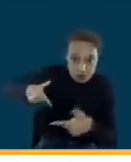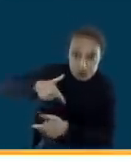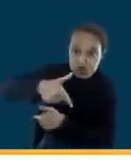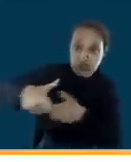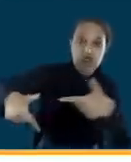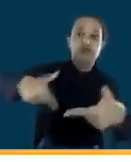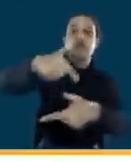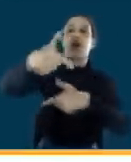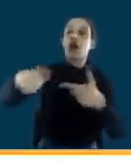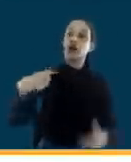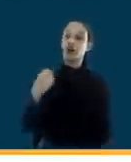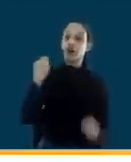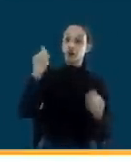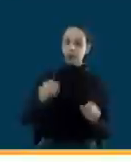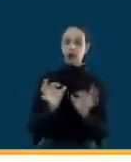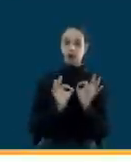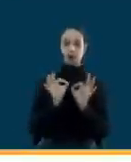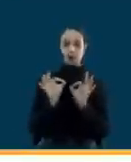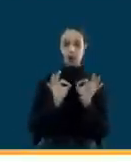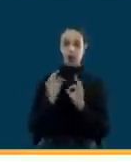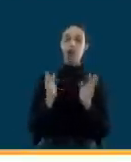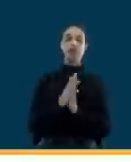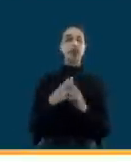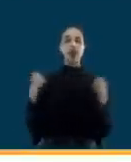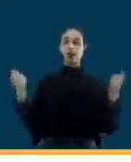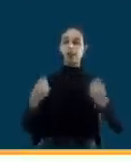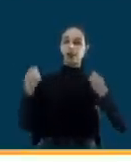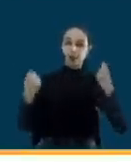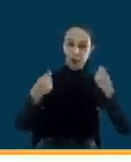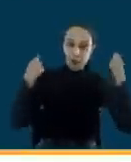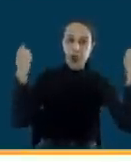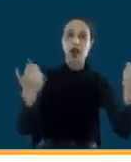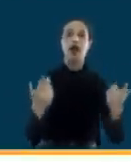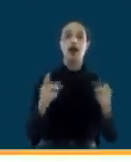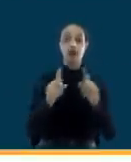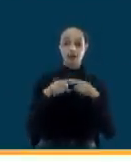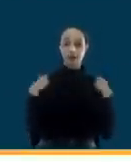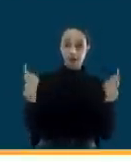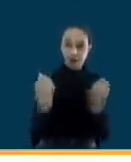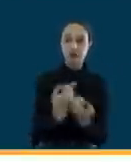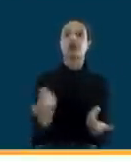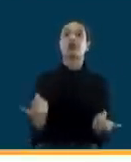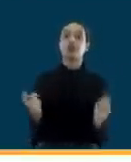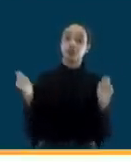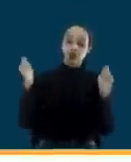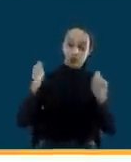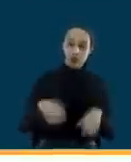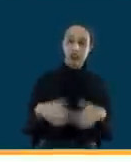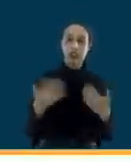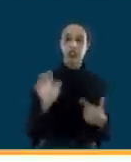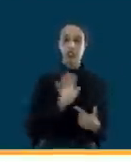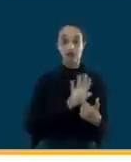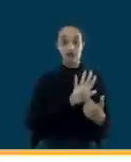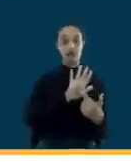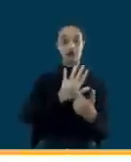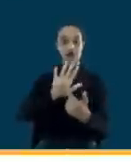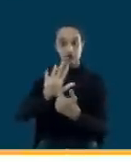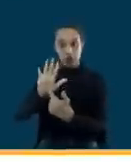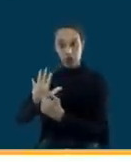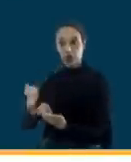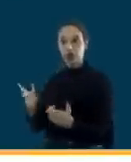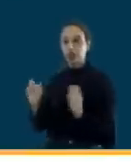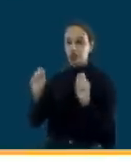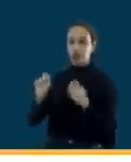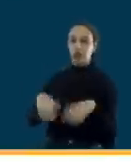que a gente organize encontros, festivais, que a gente possa estabelecer mostras, que a gente possa, de alguma forma,